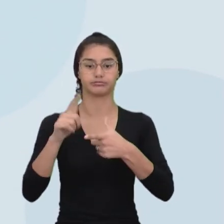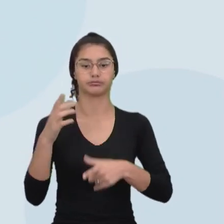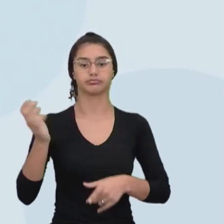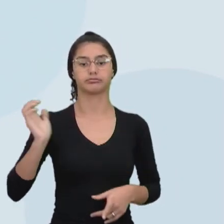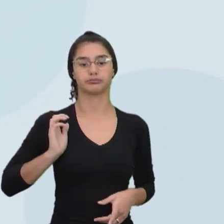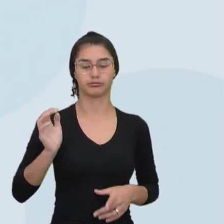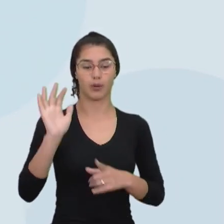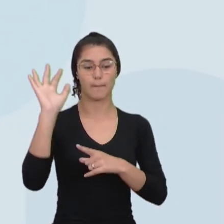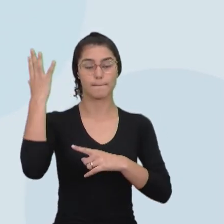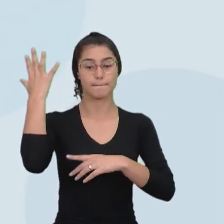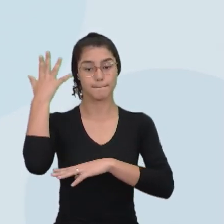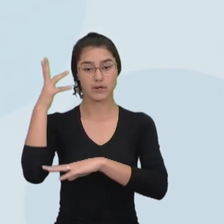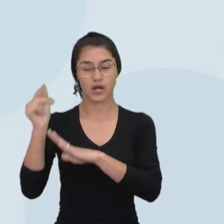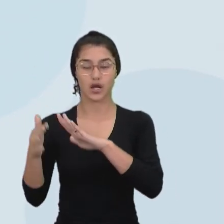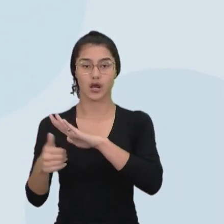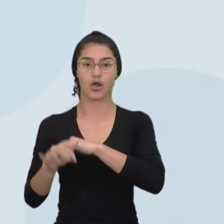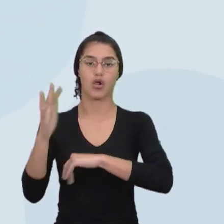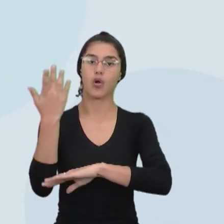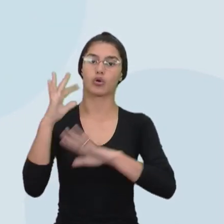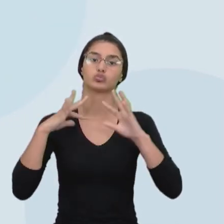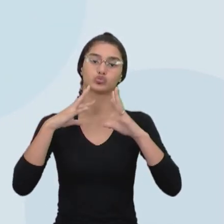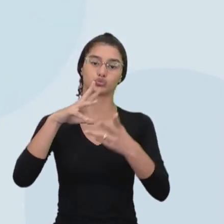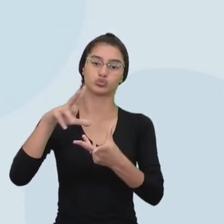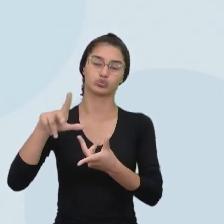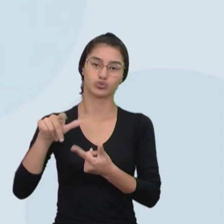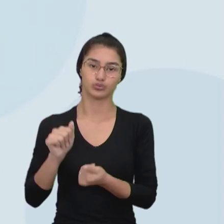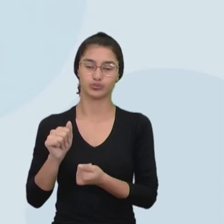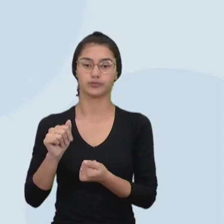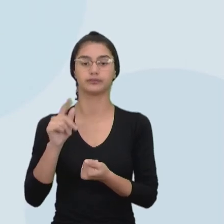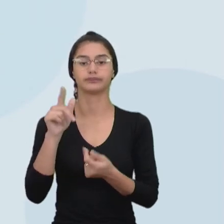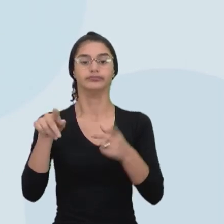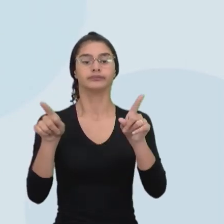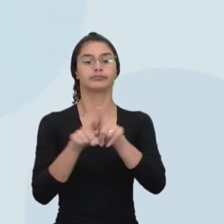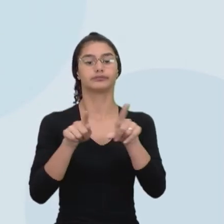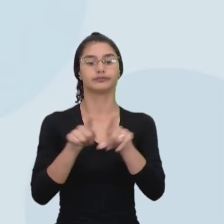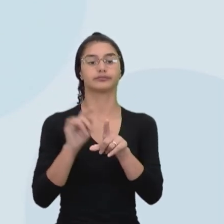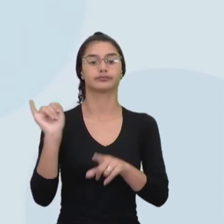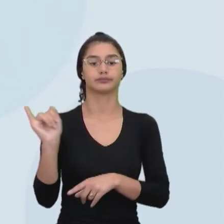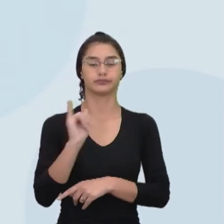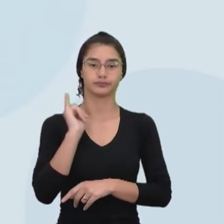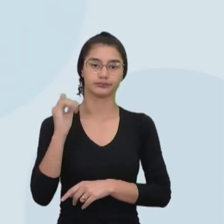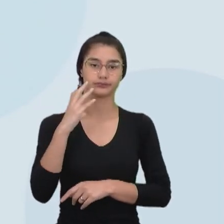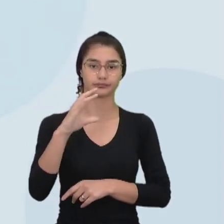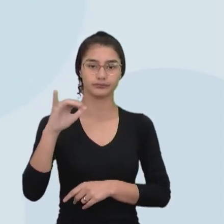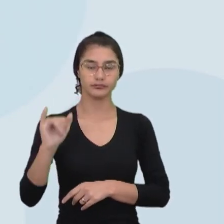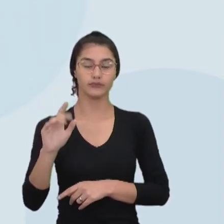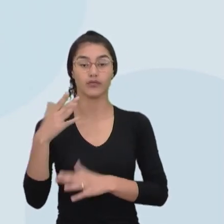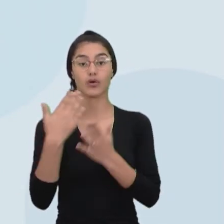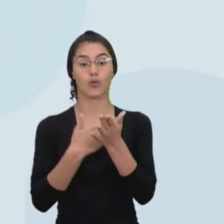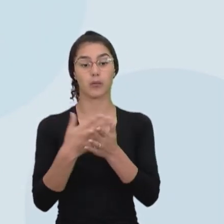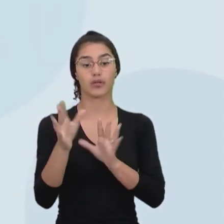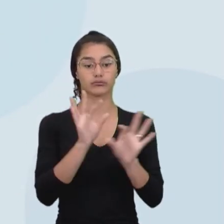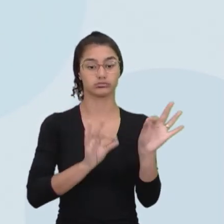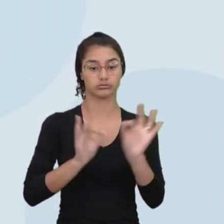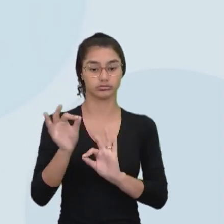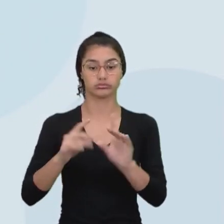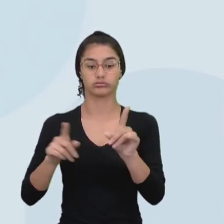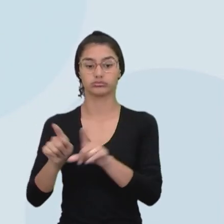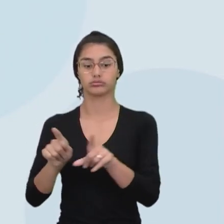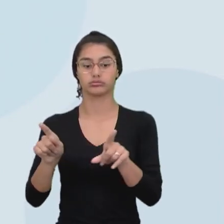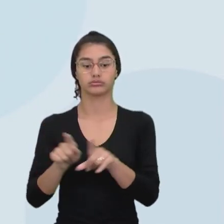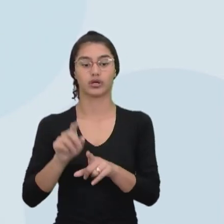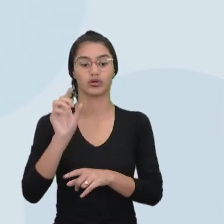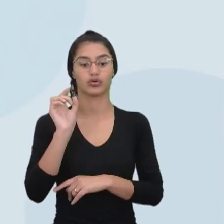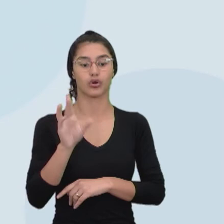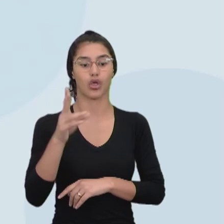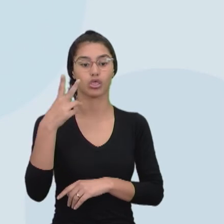riqueza biológica em todo o mundo, tá? Que aí são alvos aí da conservação da CI, né? Então, segundo esta organização, né,